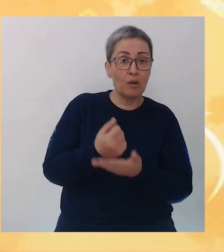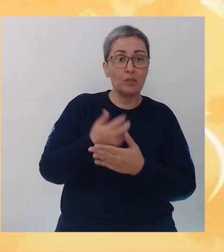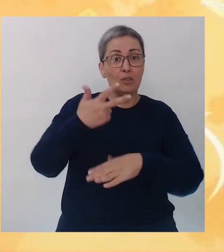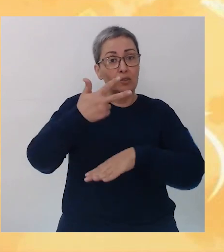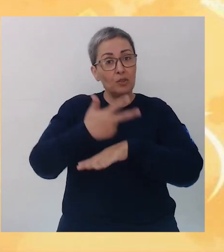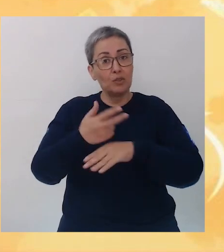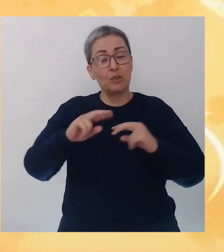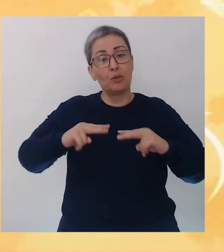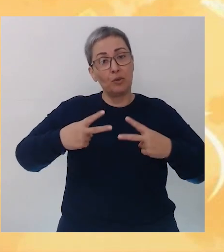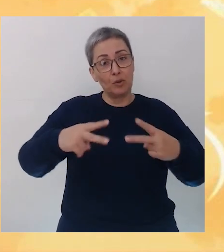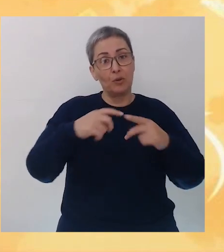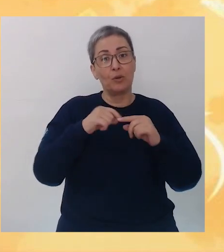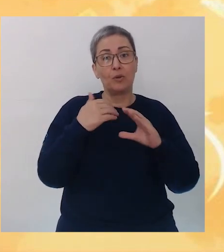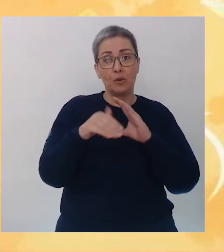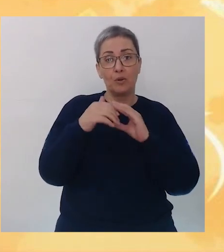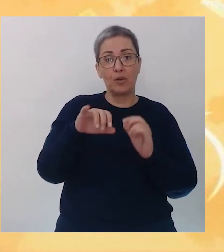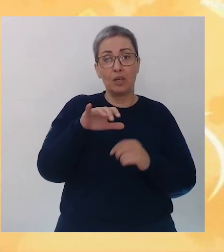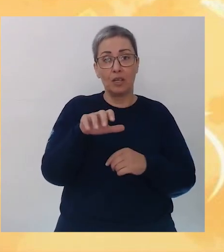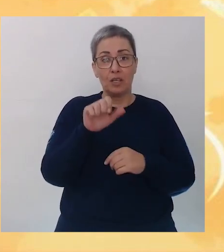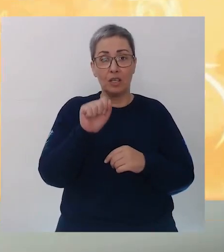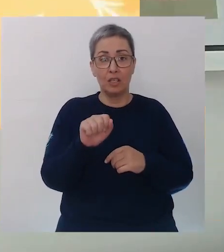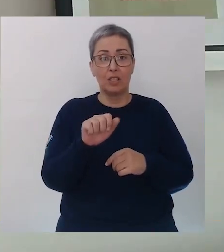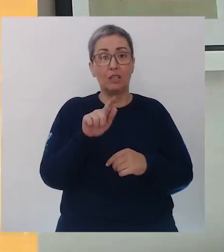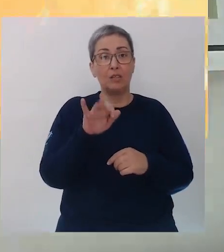Tá? Compartilha com a gente no e-mail